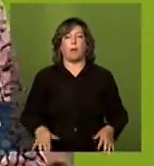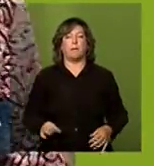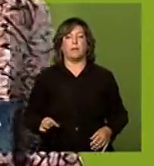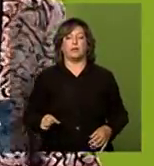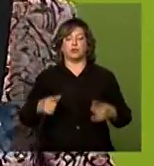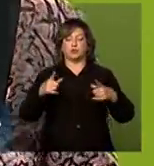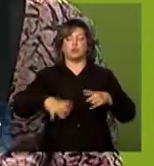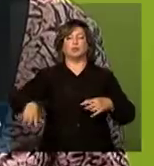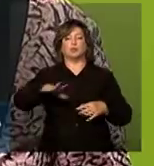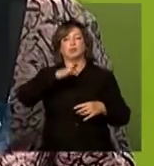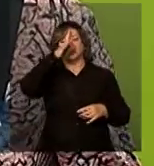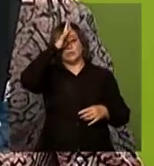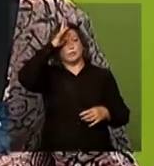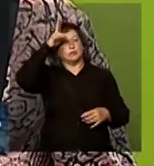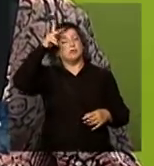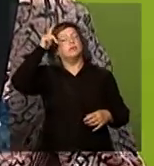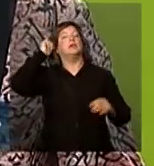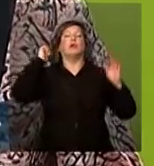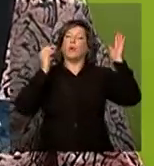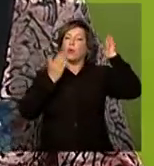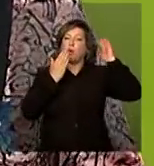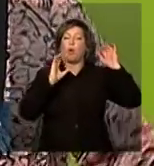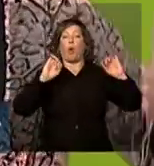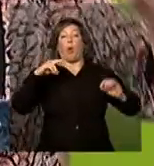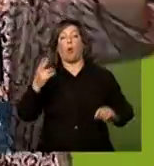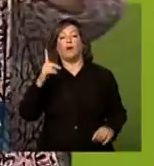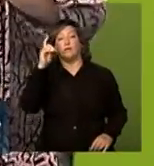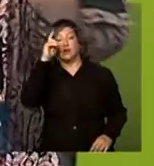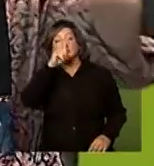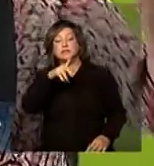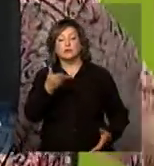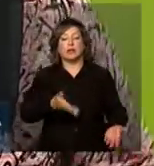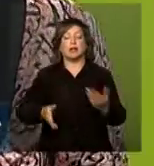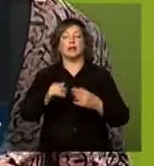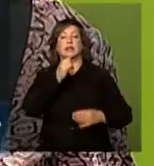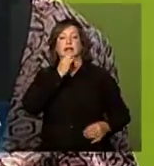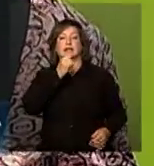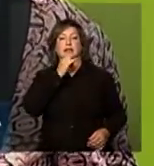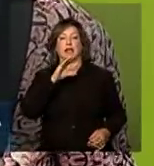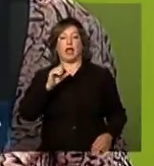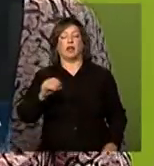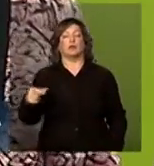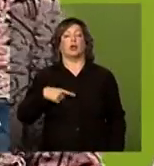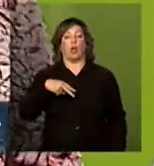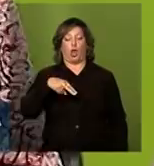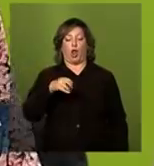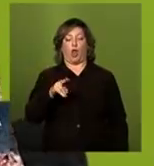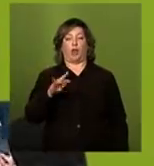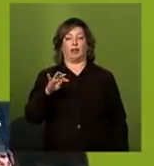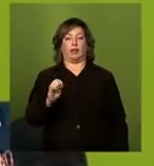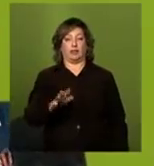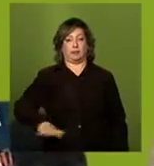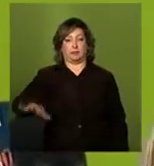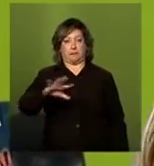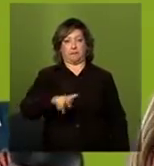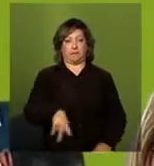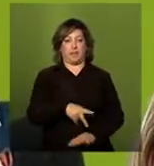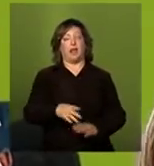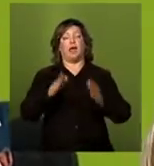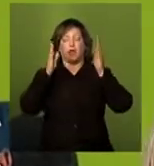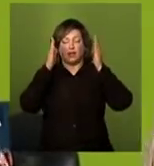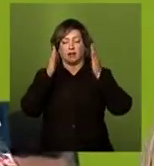indígena ou muito difícil de atender como é o caso do norte do país Nós demos